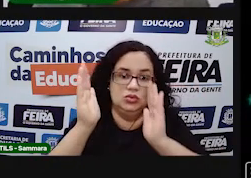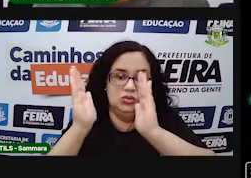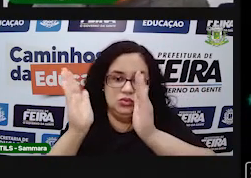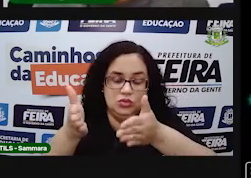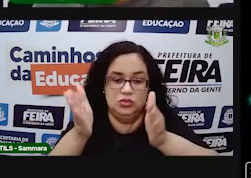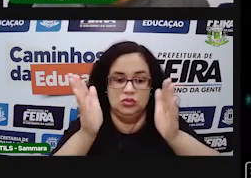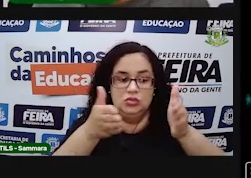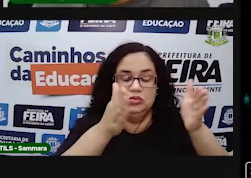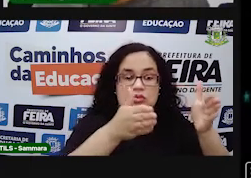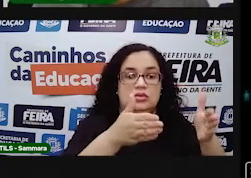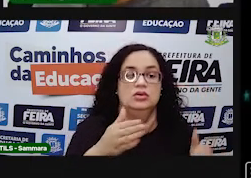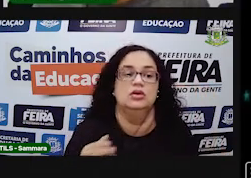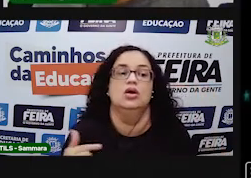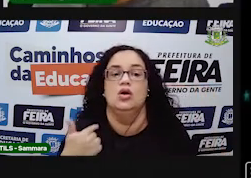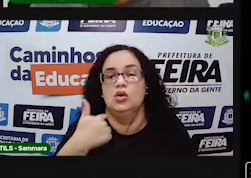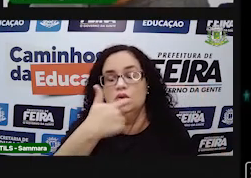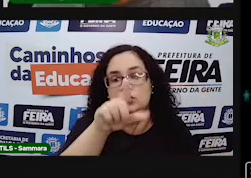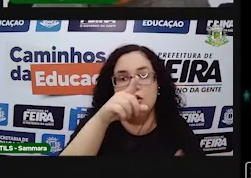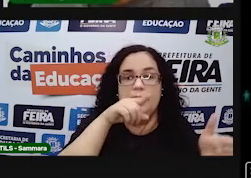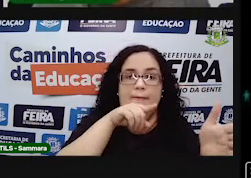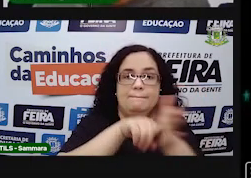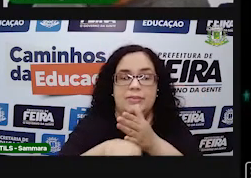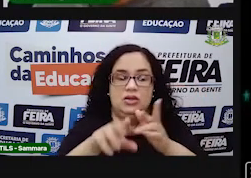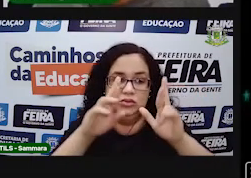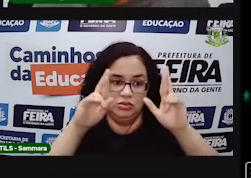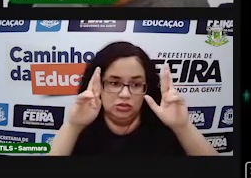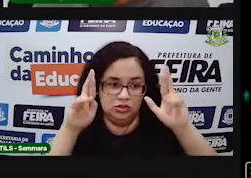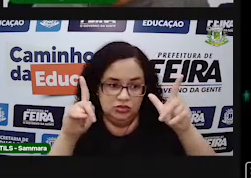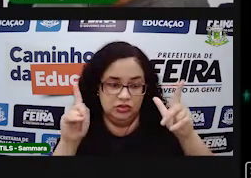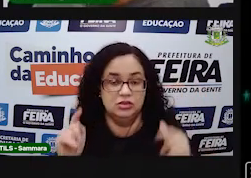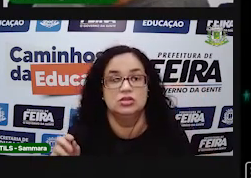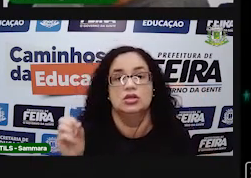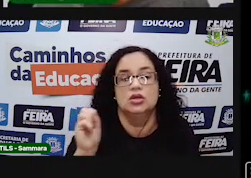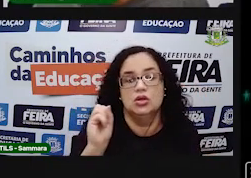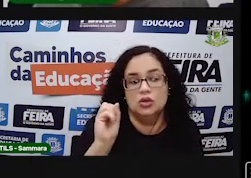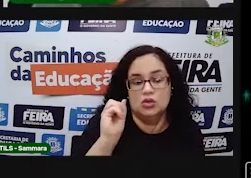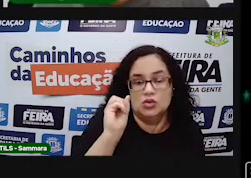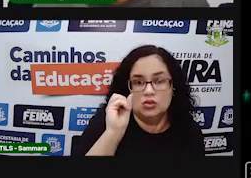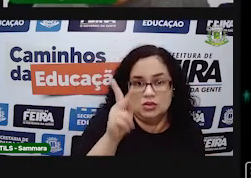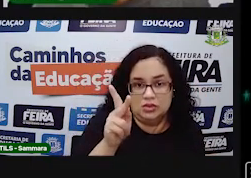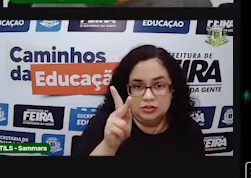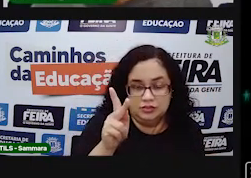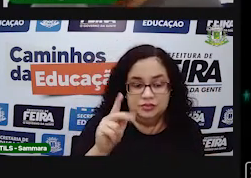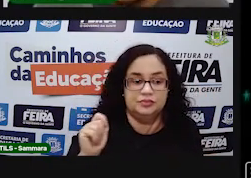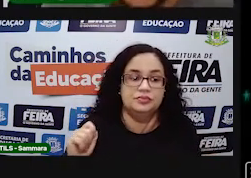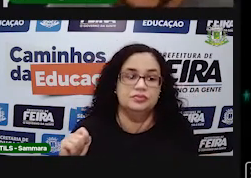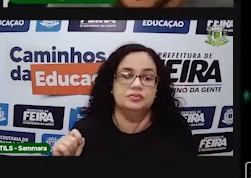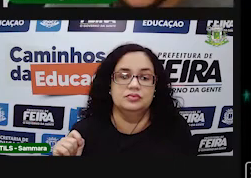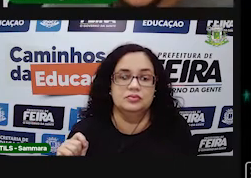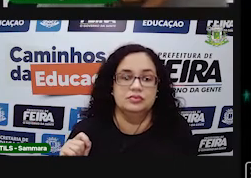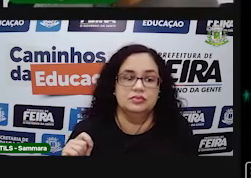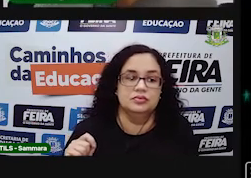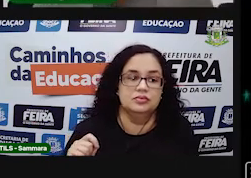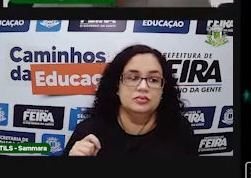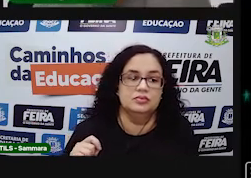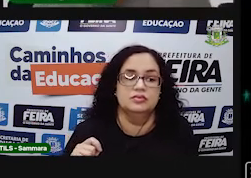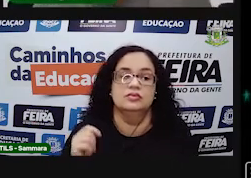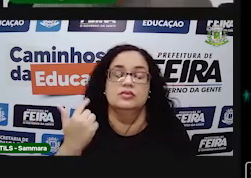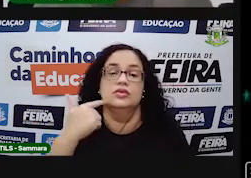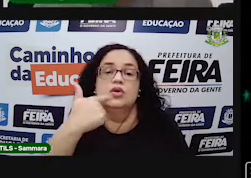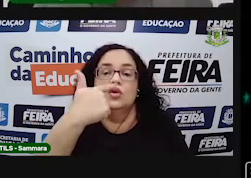a outra fase vai ter outra pergunta diferente essa, diferente dessa, tá bom? Desculpa de novo.